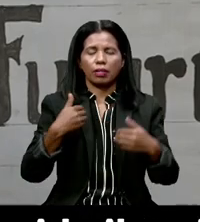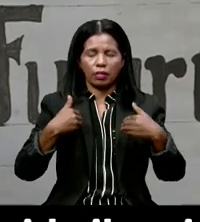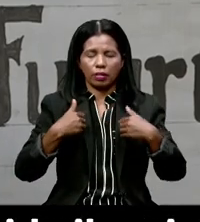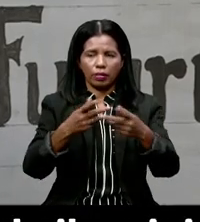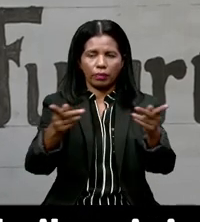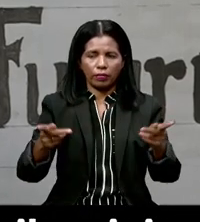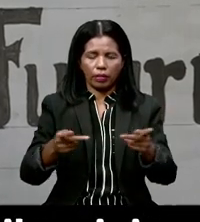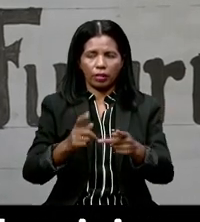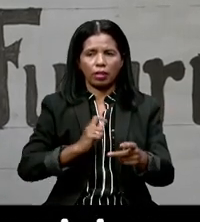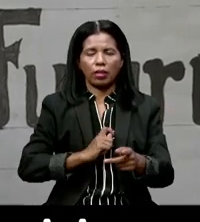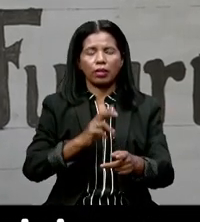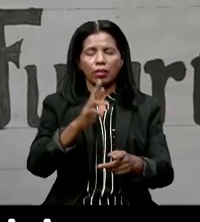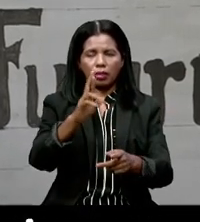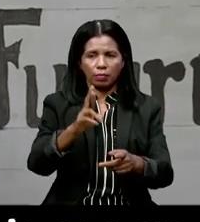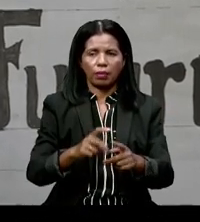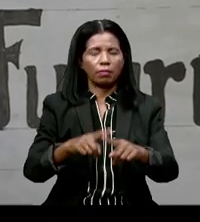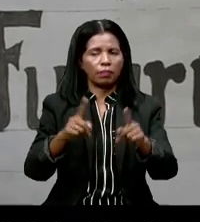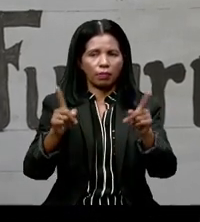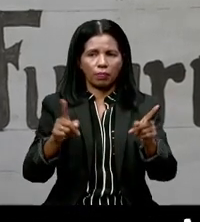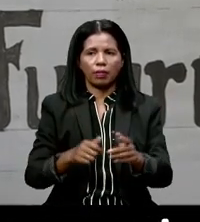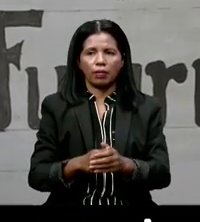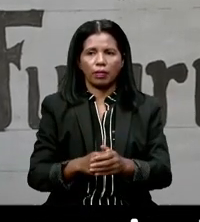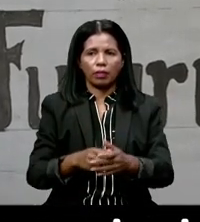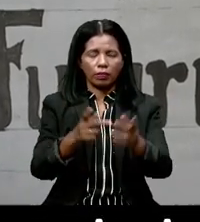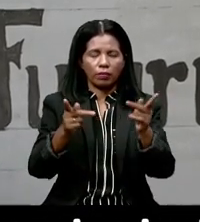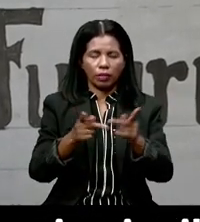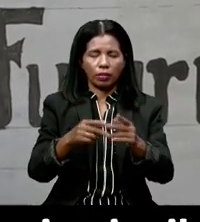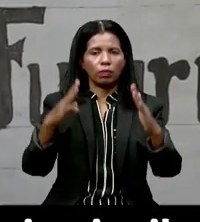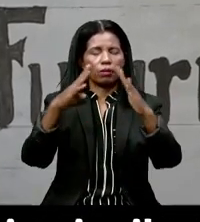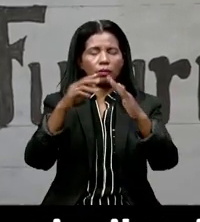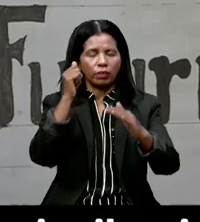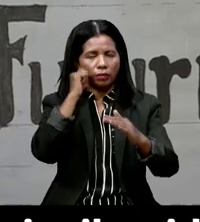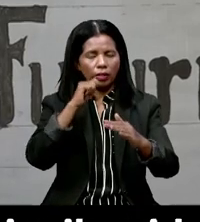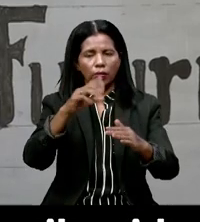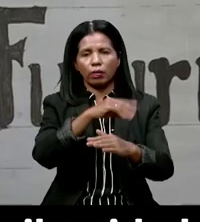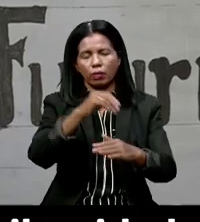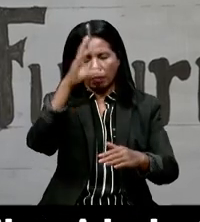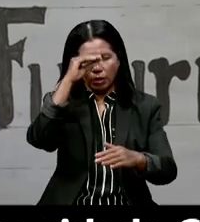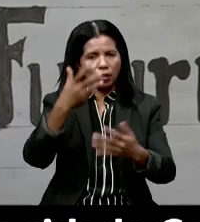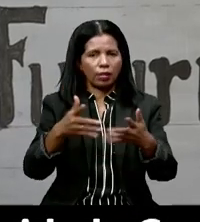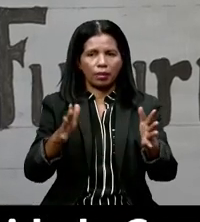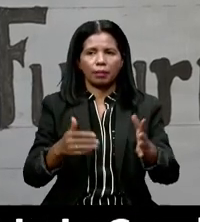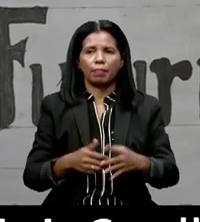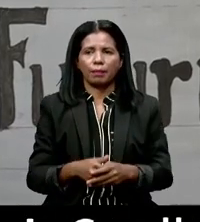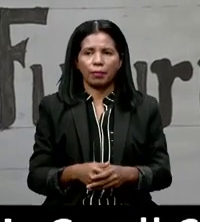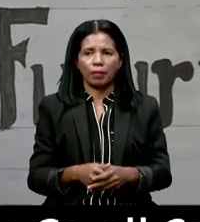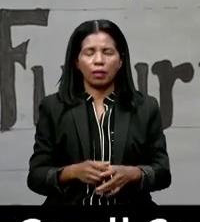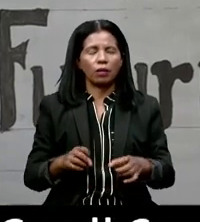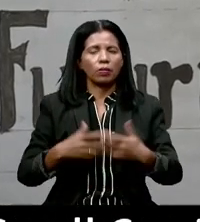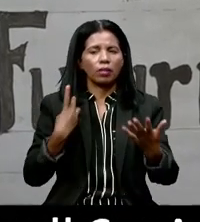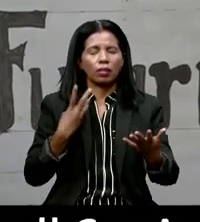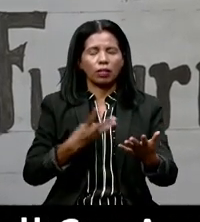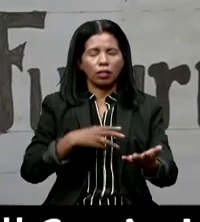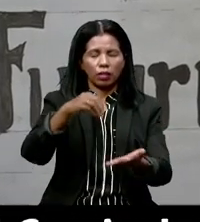centro formação é tiba mas bem dormitório feito na mané lá ia né lá ia a tu o insight a tu